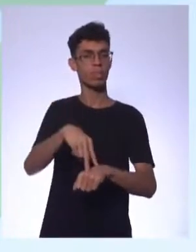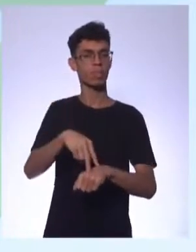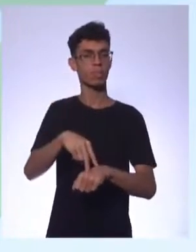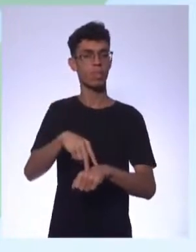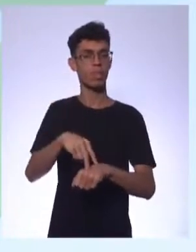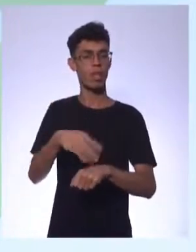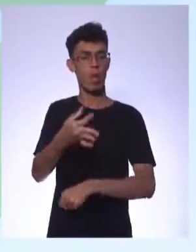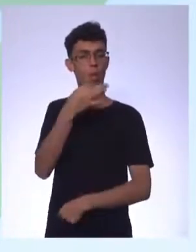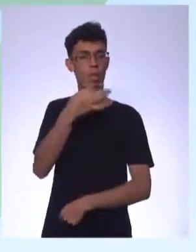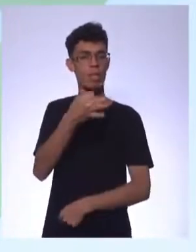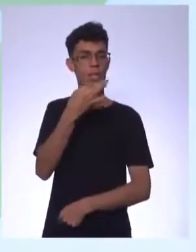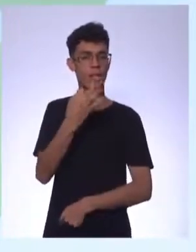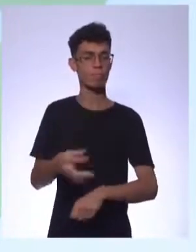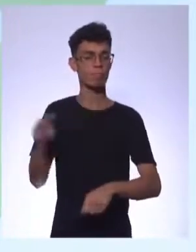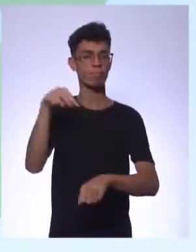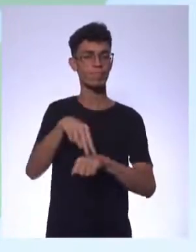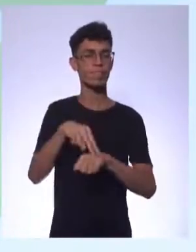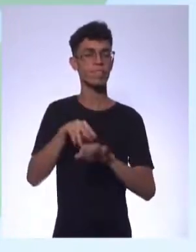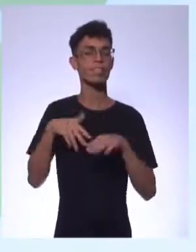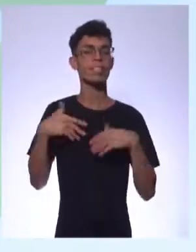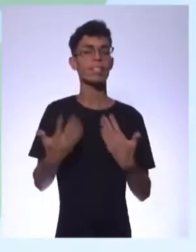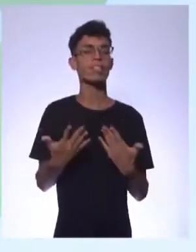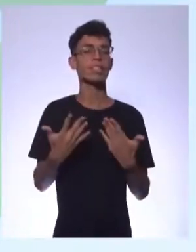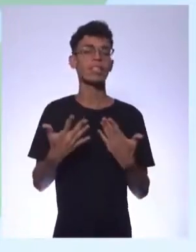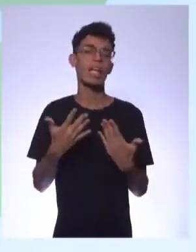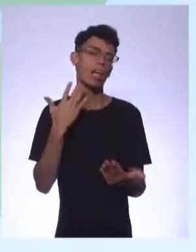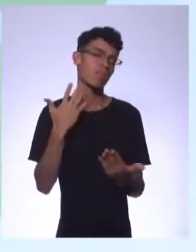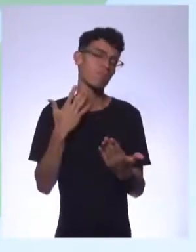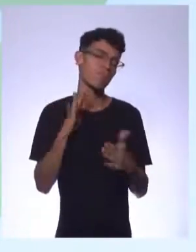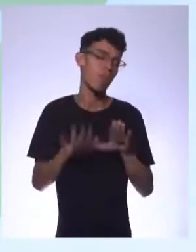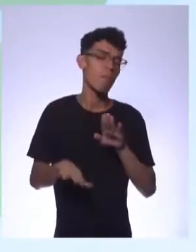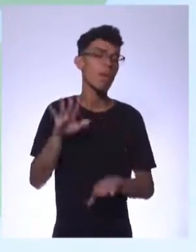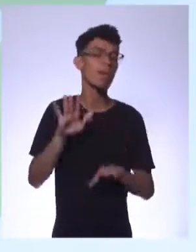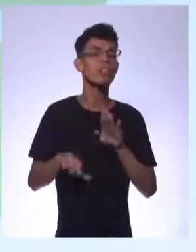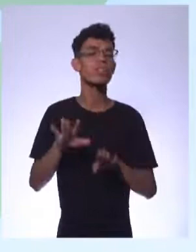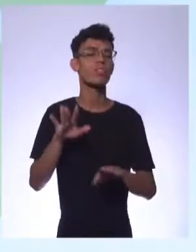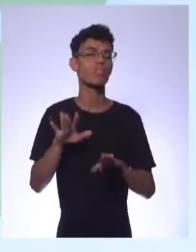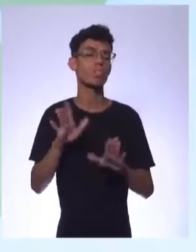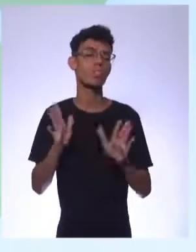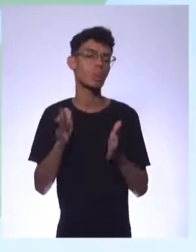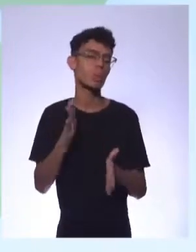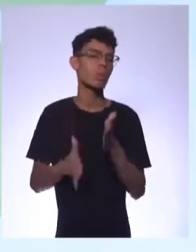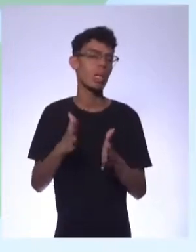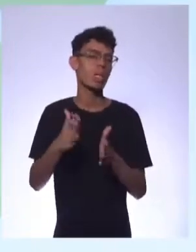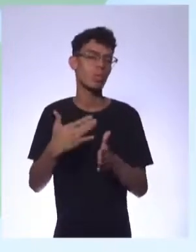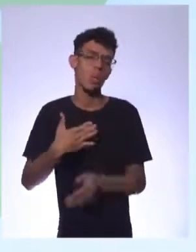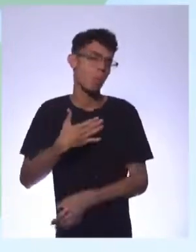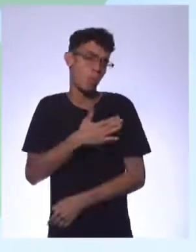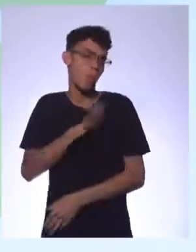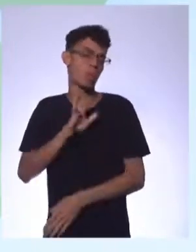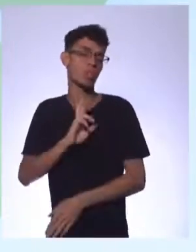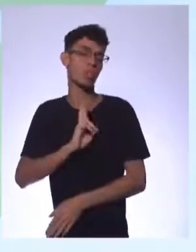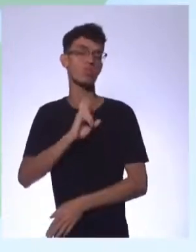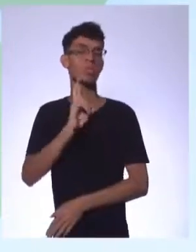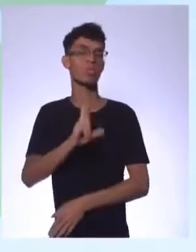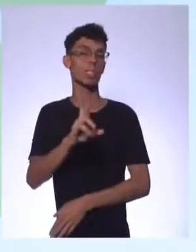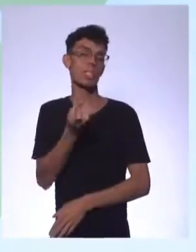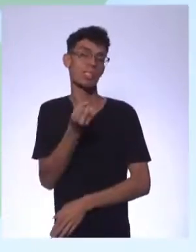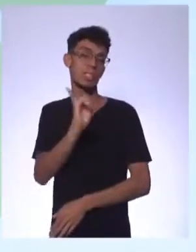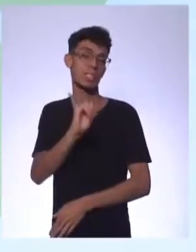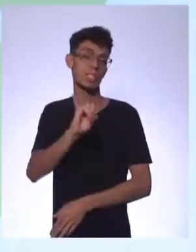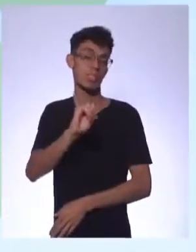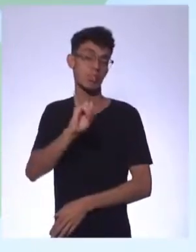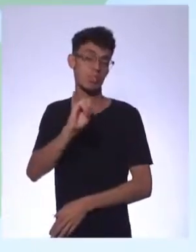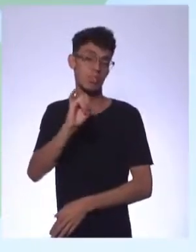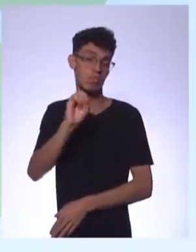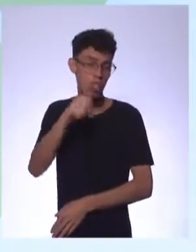pensando, opinando. Então, depende da situação. Eu não gosto de responder isso, depende. Eu gosto sempre de responder sim ou não.